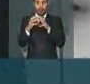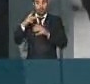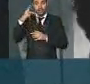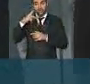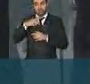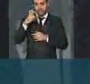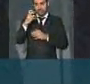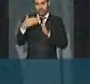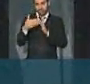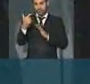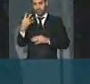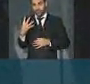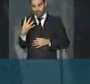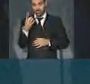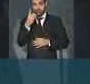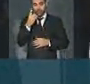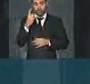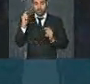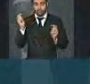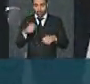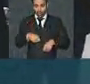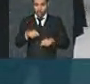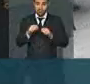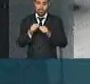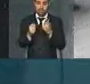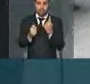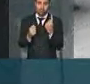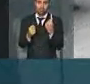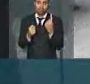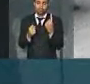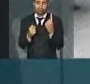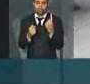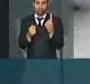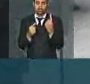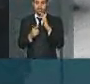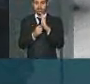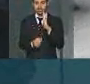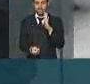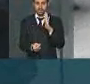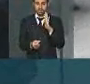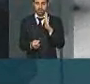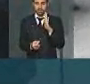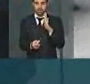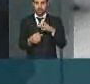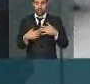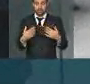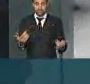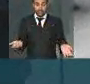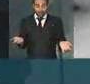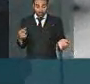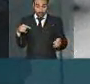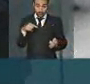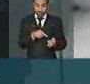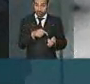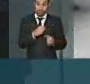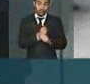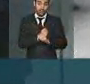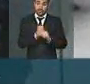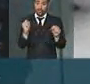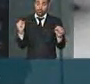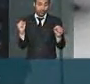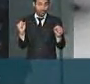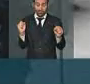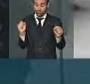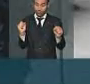deputados podem fazer apenas um e exclusivamente um destaque. Então, isso torna praticamente impossível